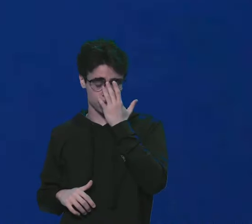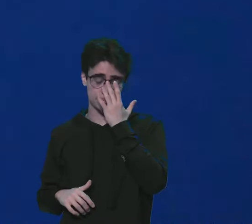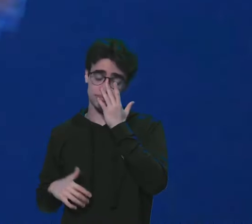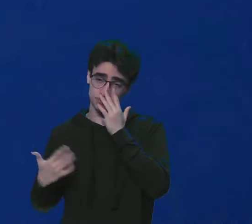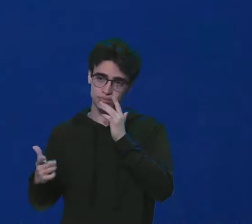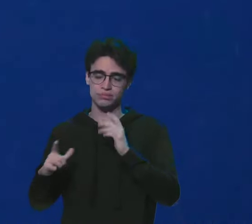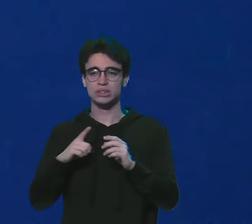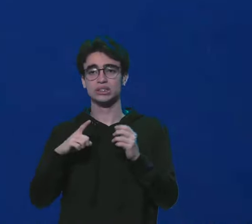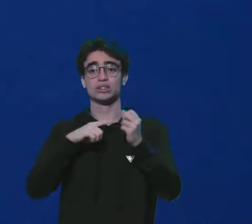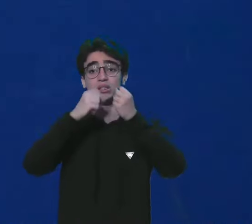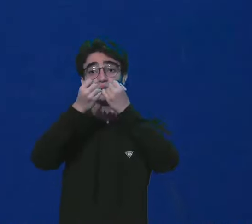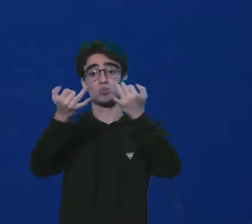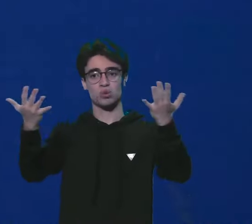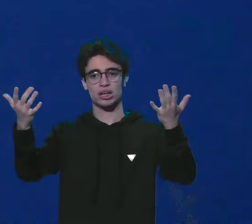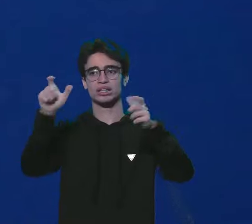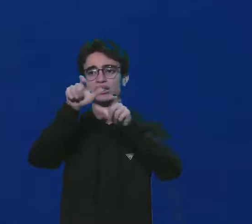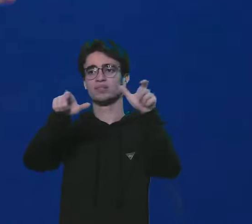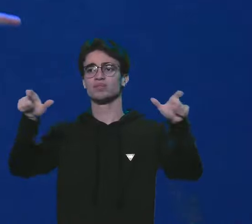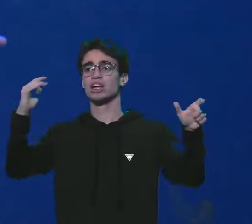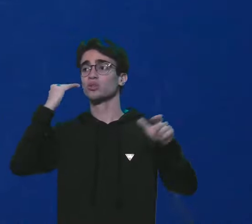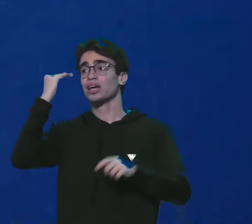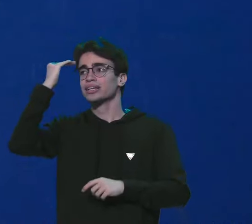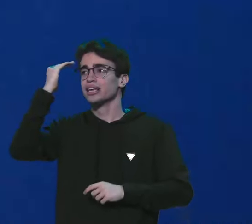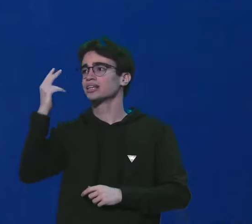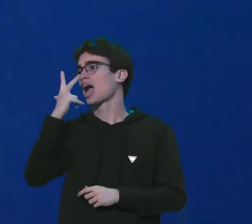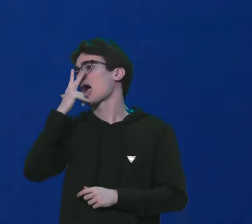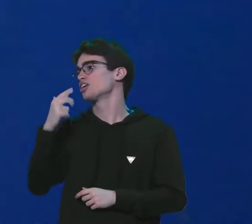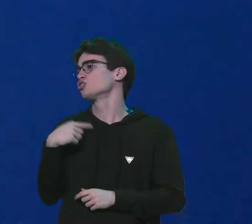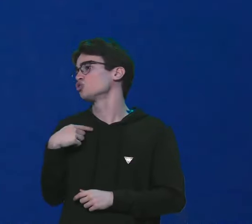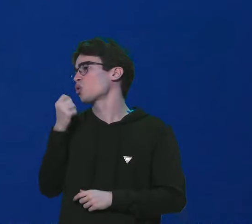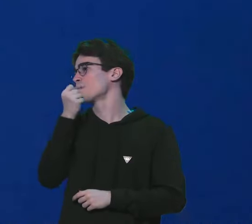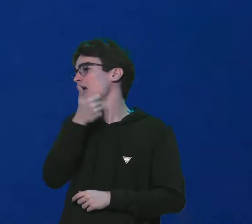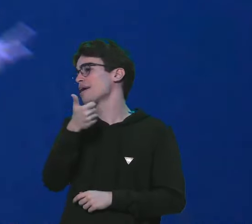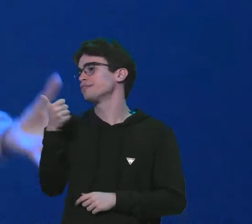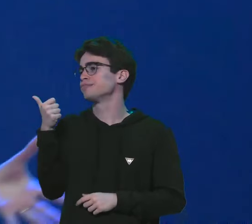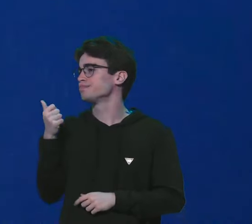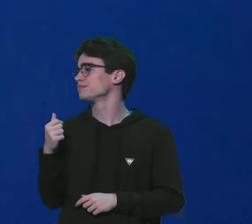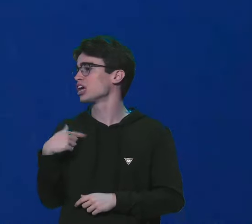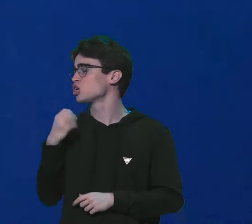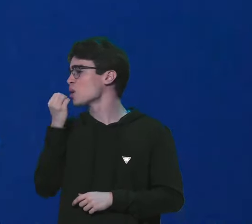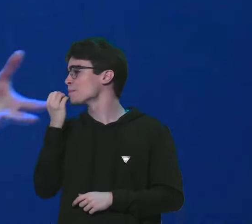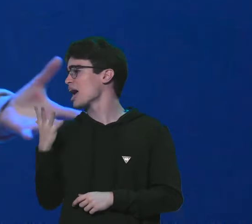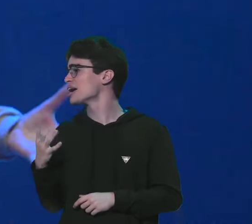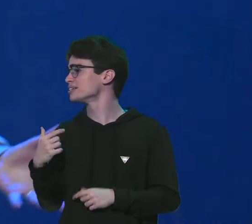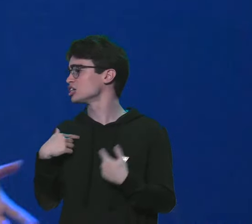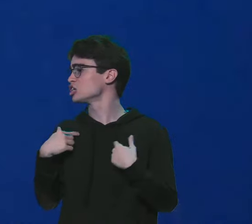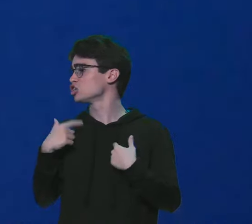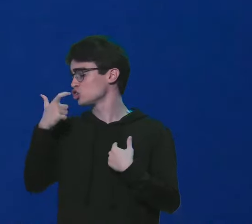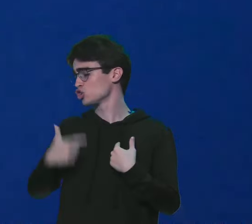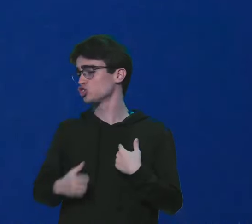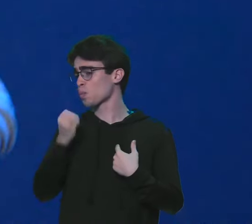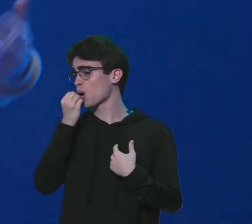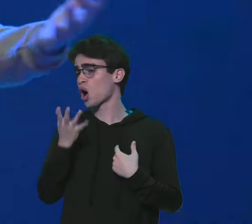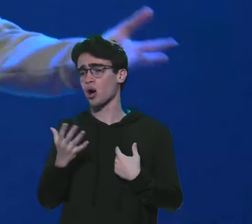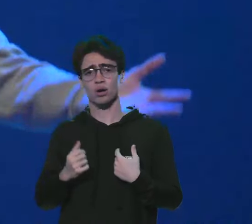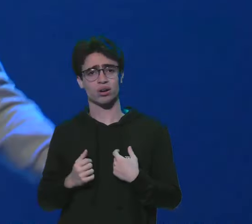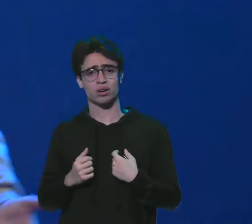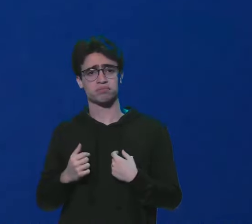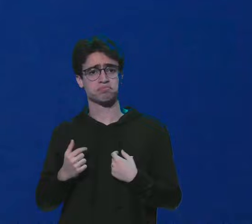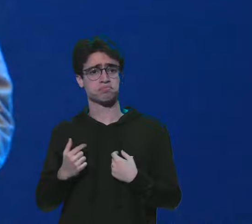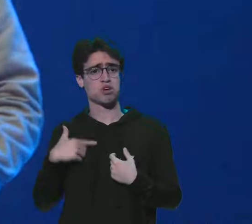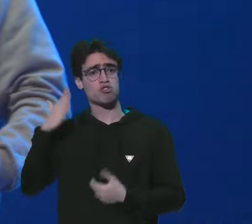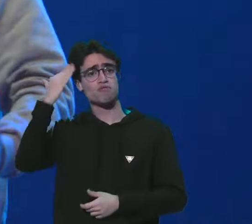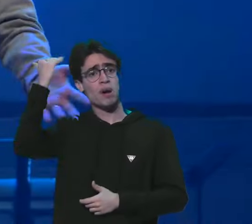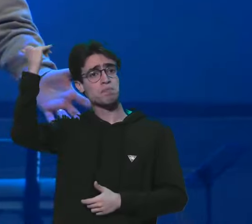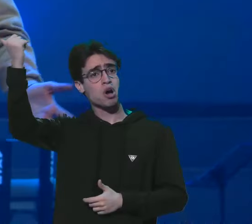Muitos de nós, adolescentes, achamos que nós estamos bem. Eu sou bem, eu sou bom. Eu sou conhecido